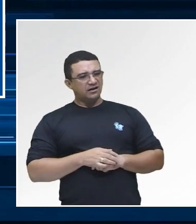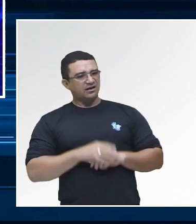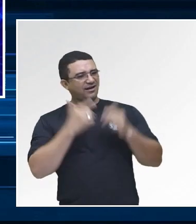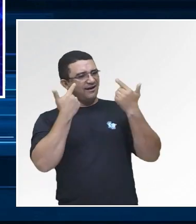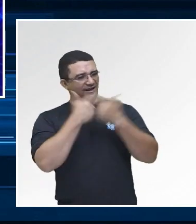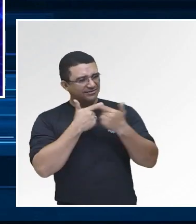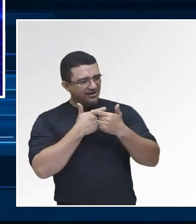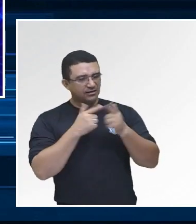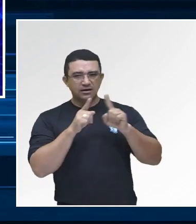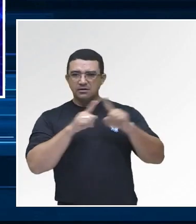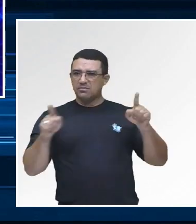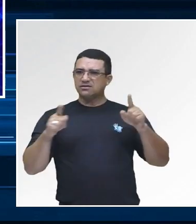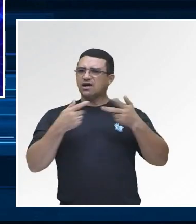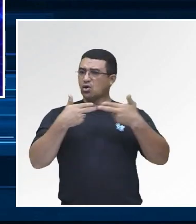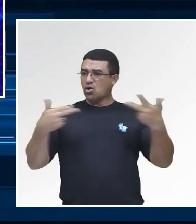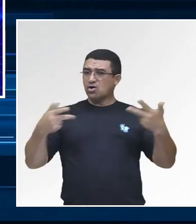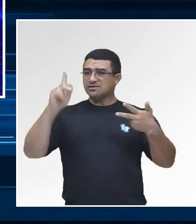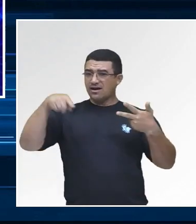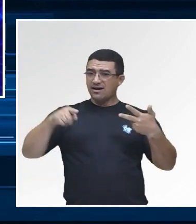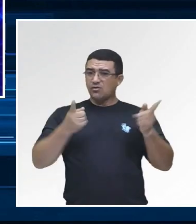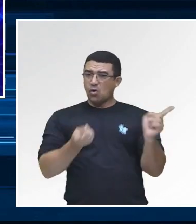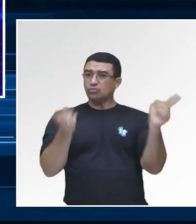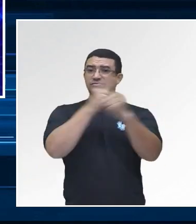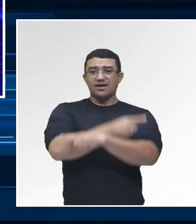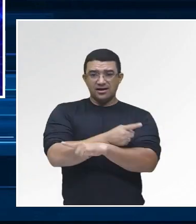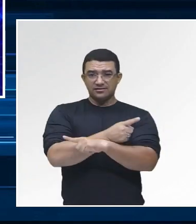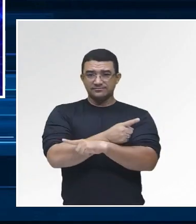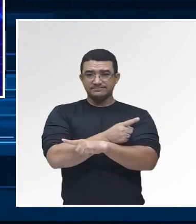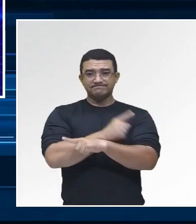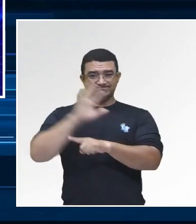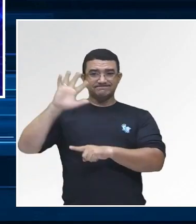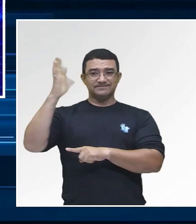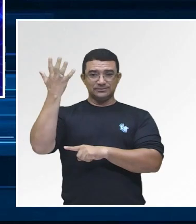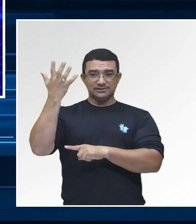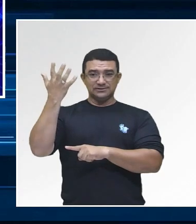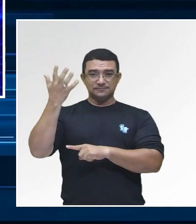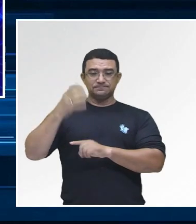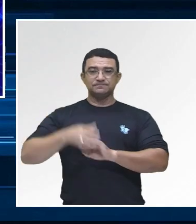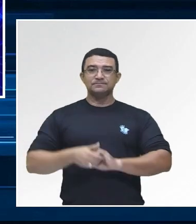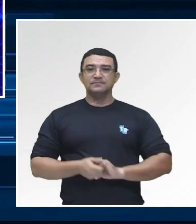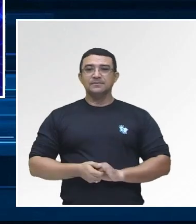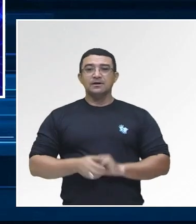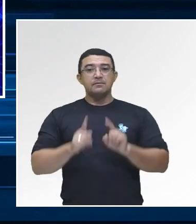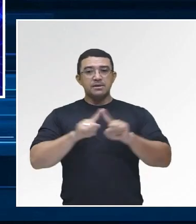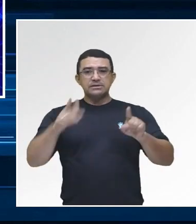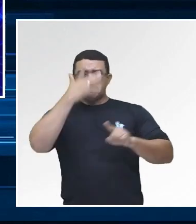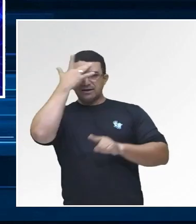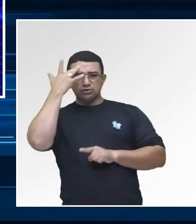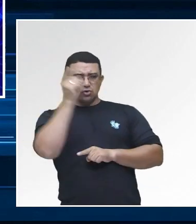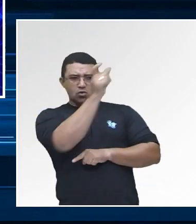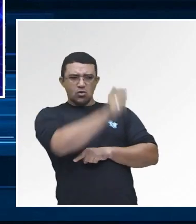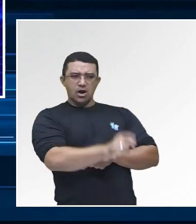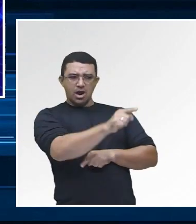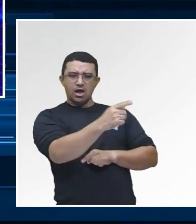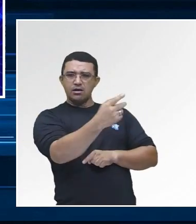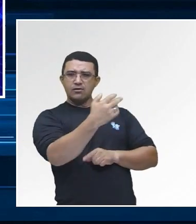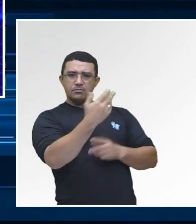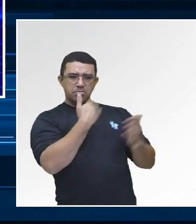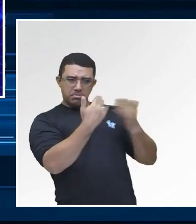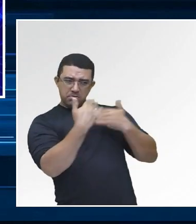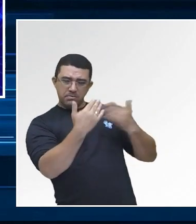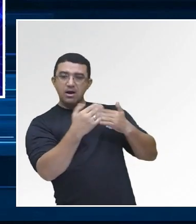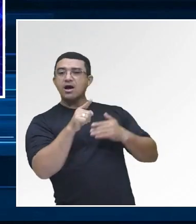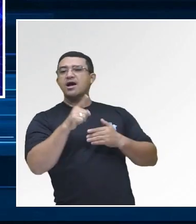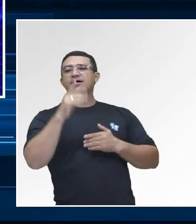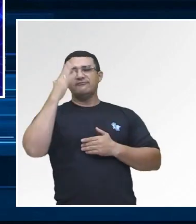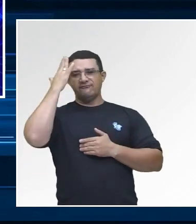sem graça. Então eu disse o inverso, né? Mas a pessoa, né, com quem eu estou falando vai entender que é